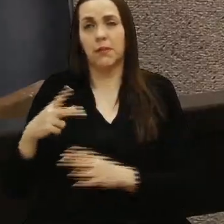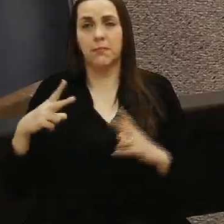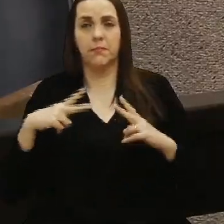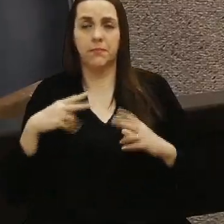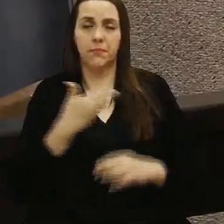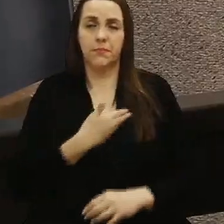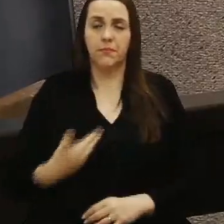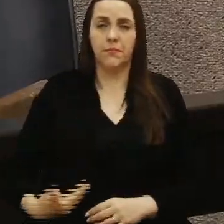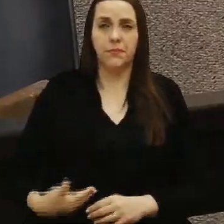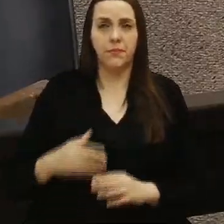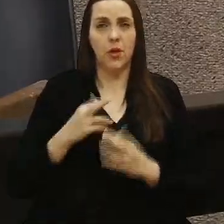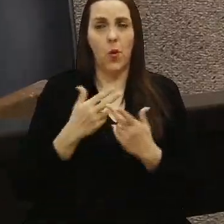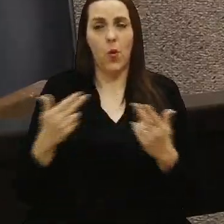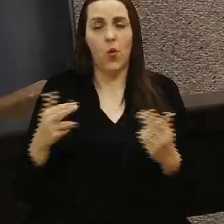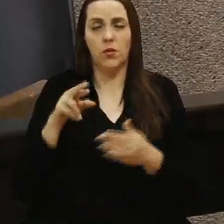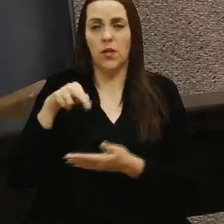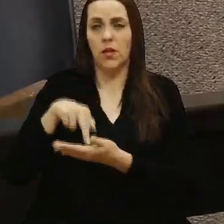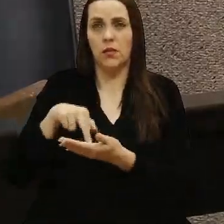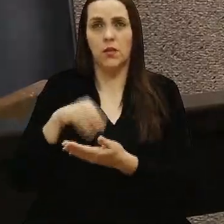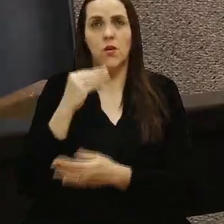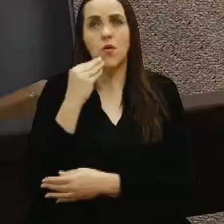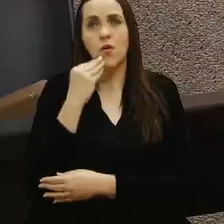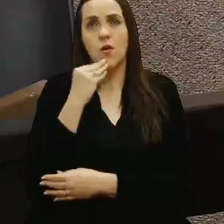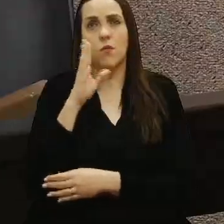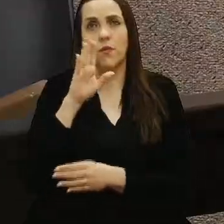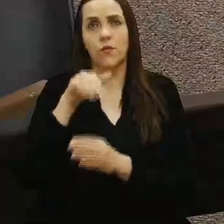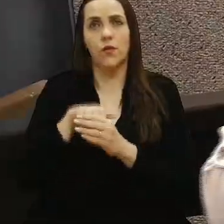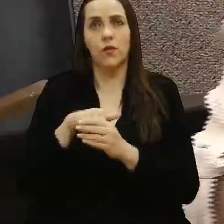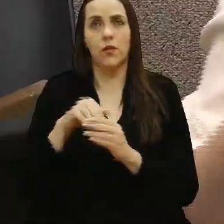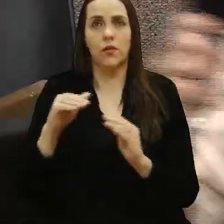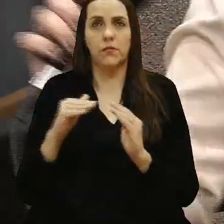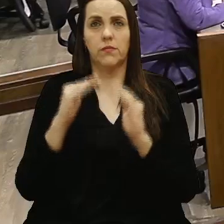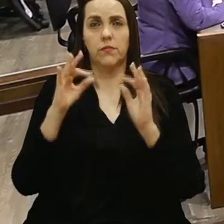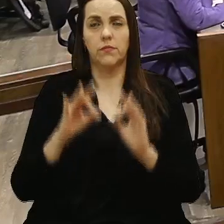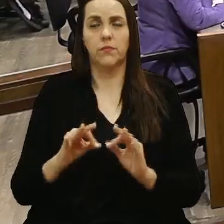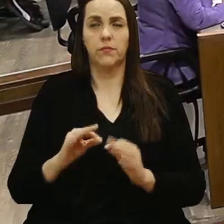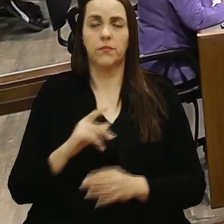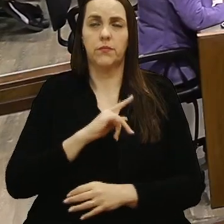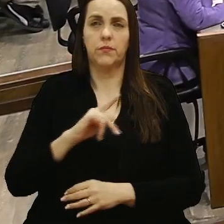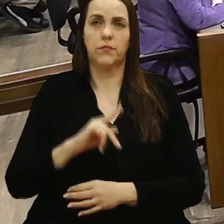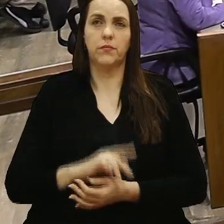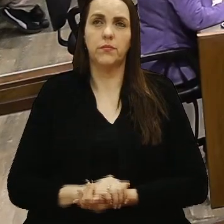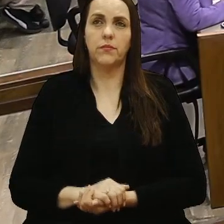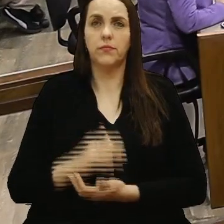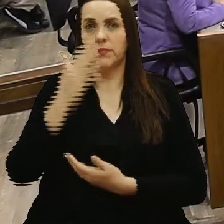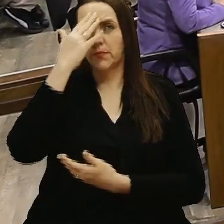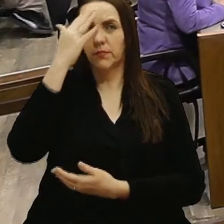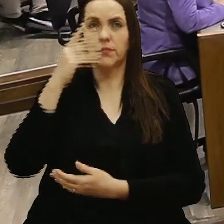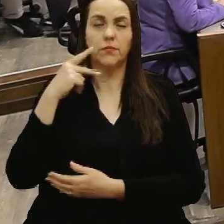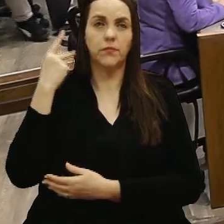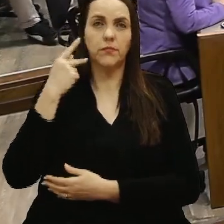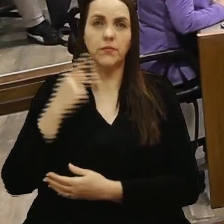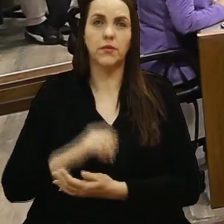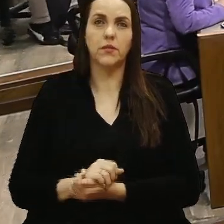tornarem realidade. E, obviamente, votarei favorável, senhor presidente. Obrigado, vereadora. Solicito às vereadoras e